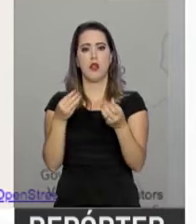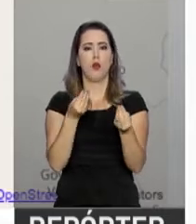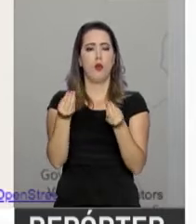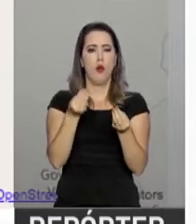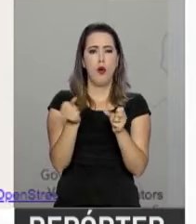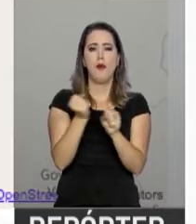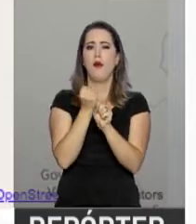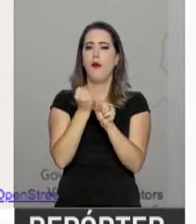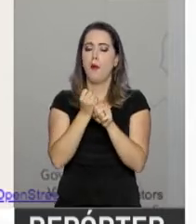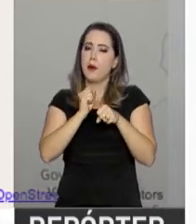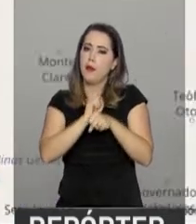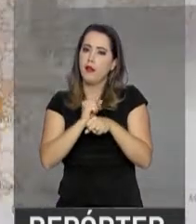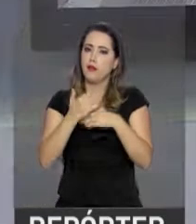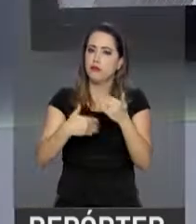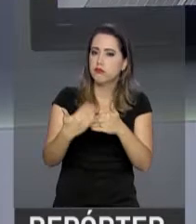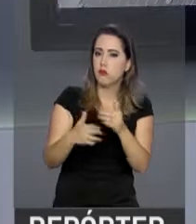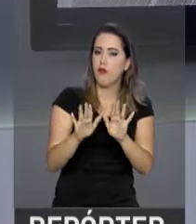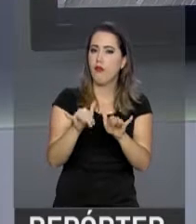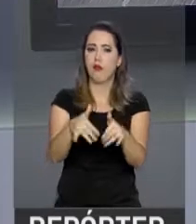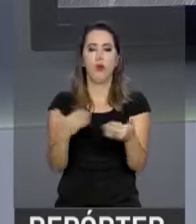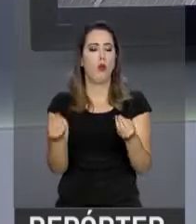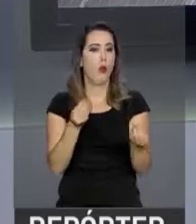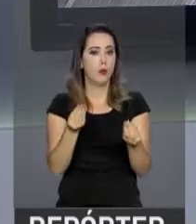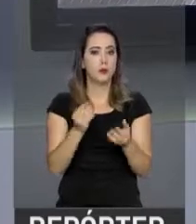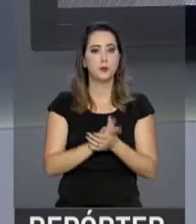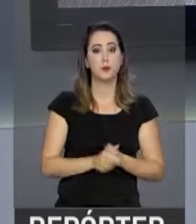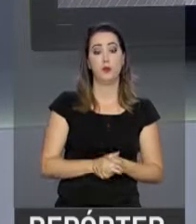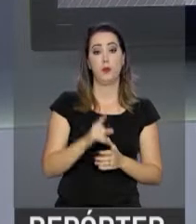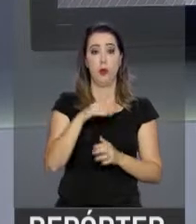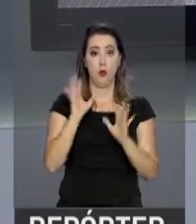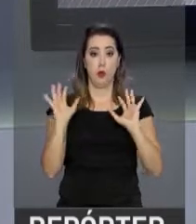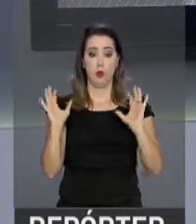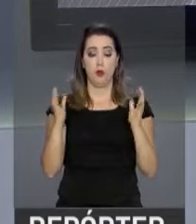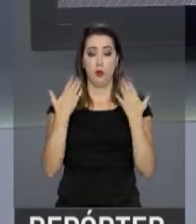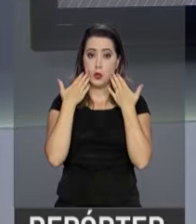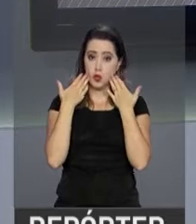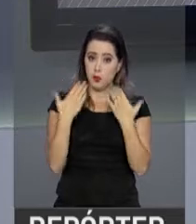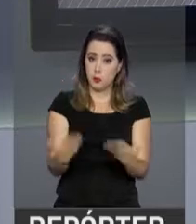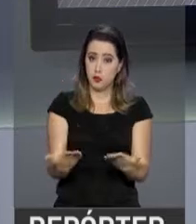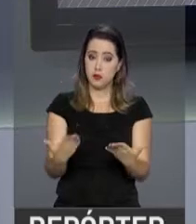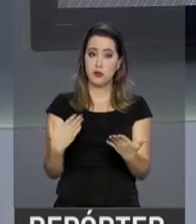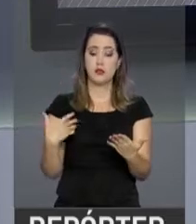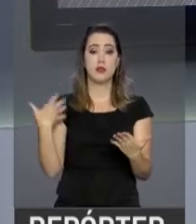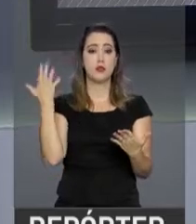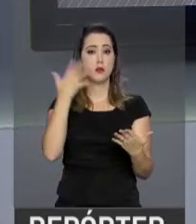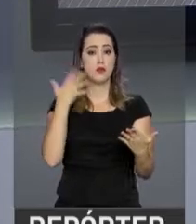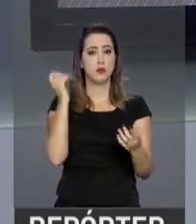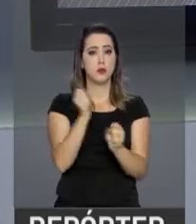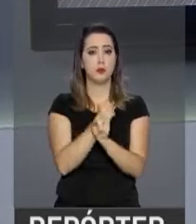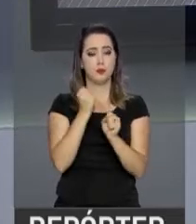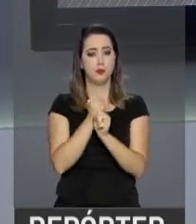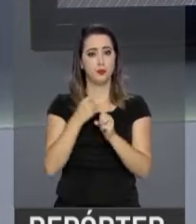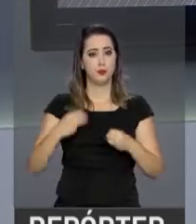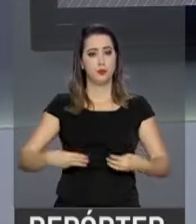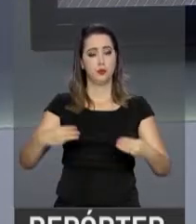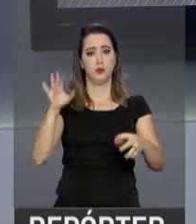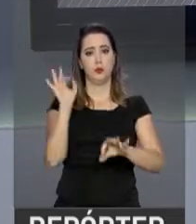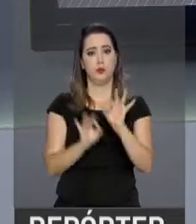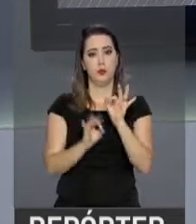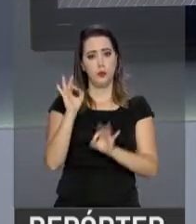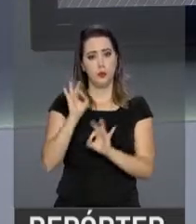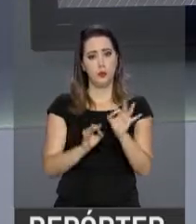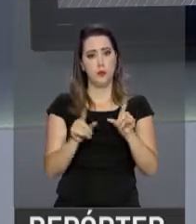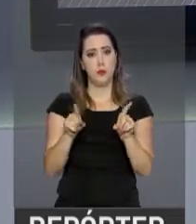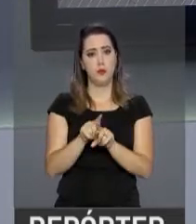das obras durante a apresentação do painel de obras o ministro do planejamento esteves